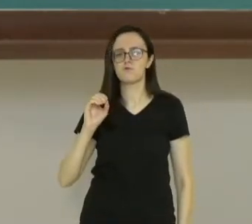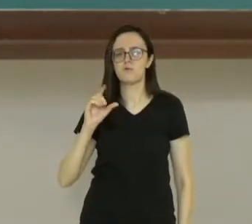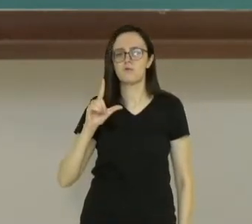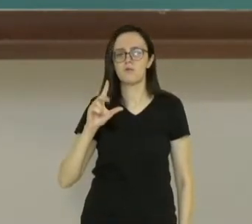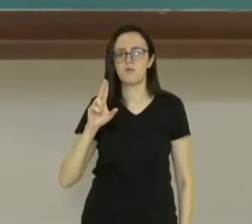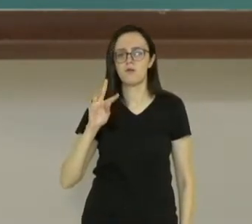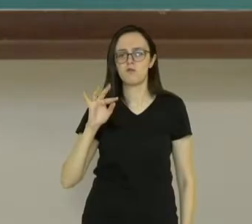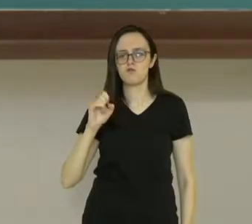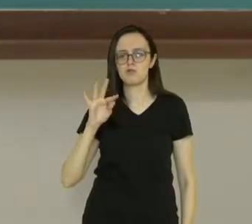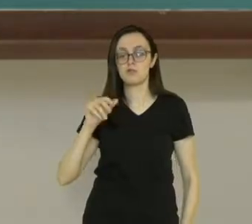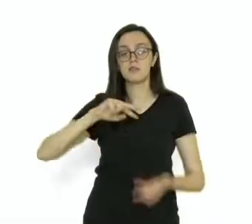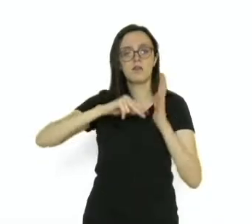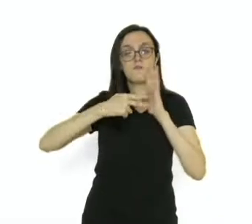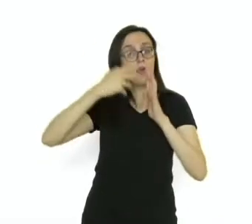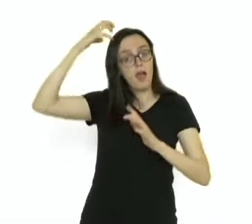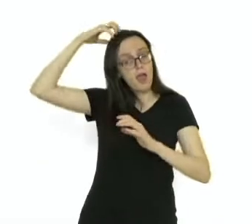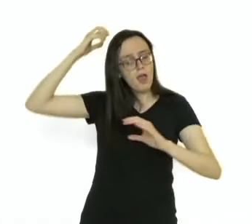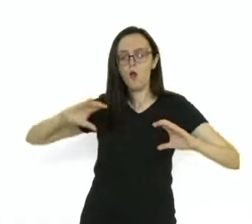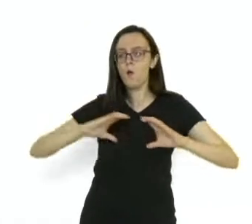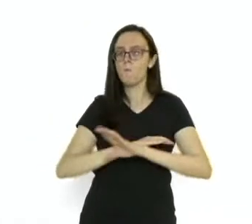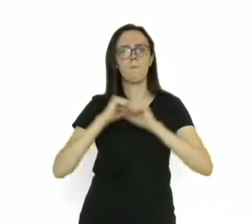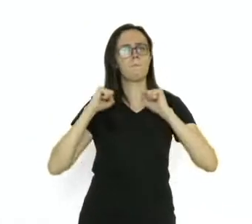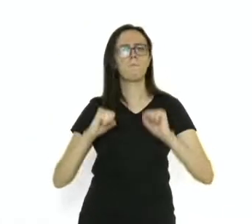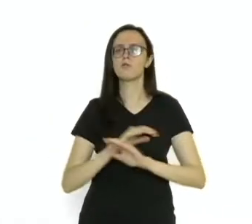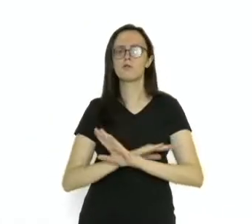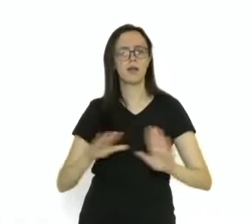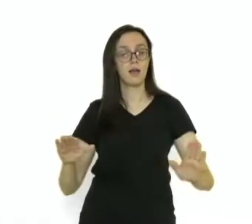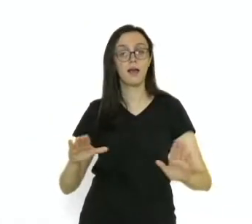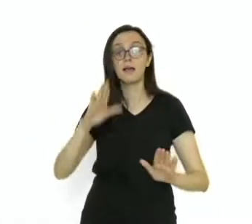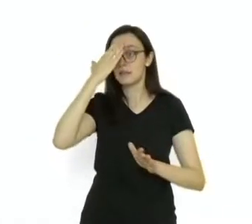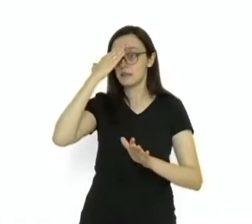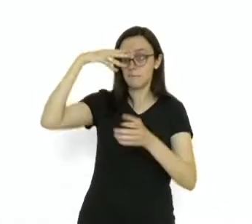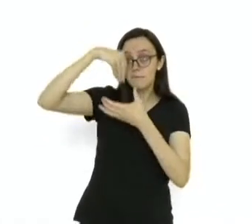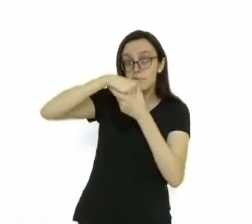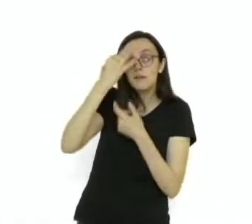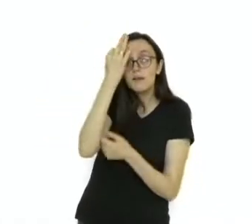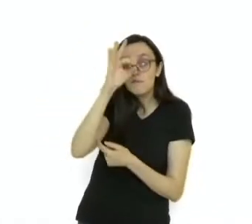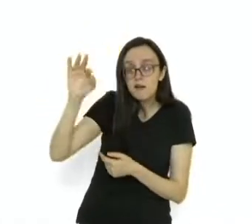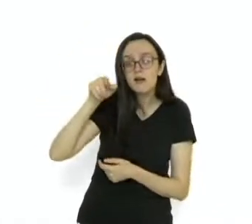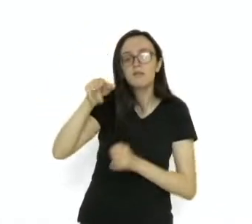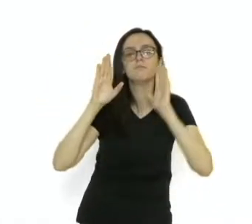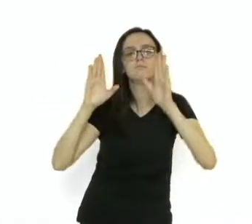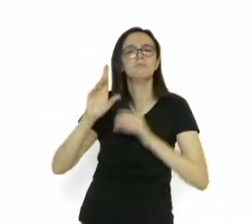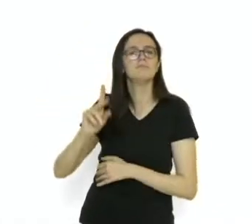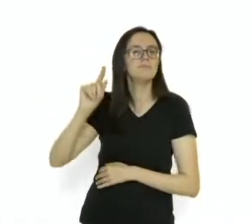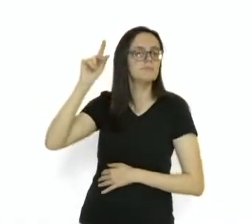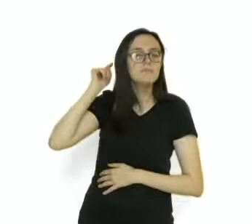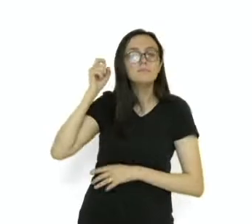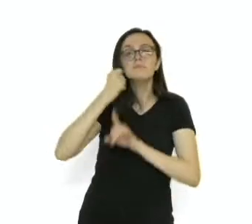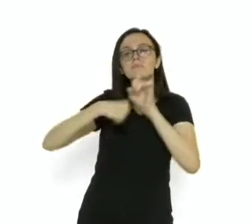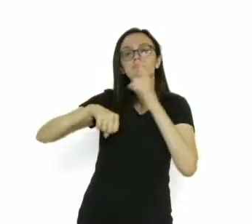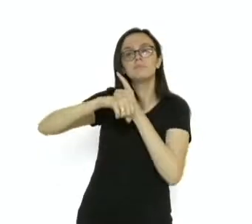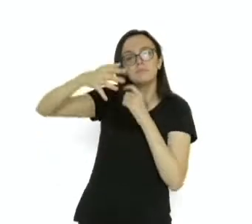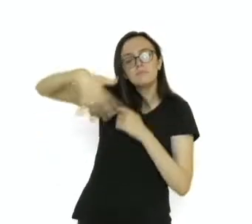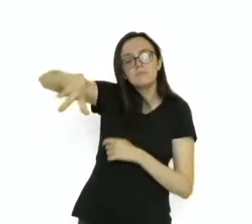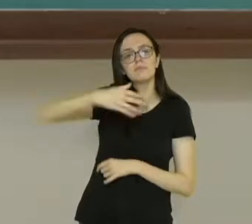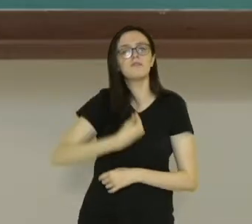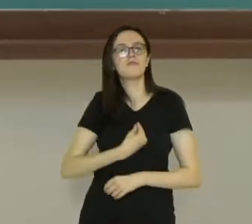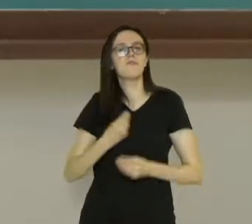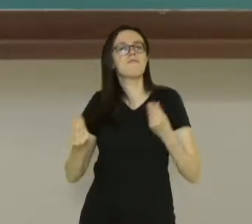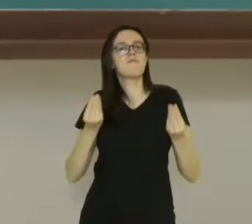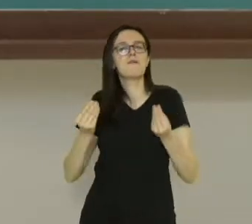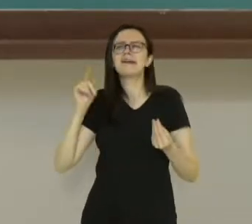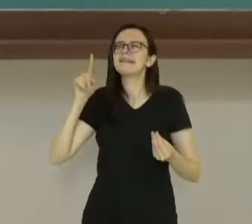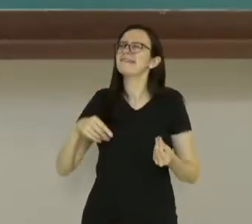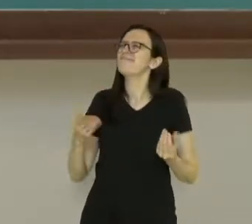rei. E dentro da França, especificamente, nesse Antigo Regime, a sociedade ela estava então de